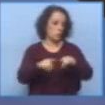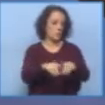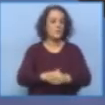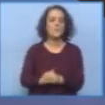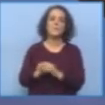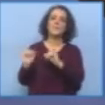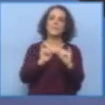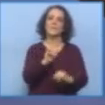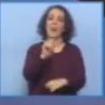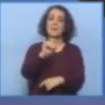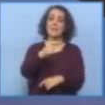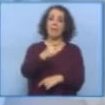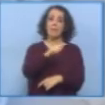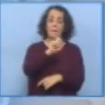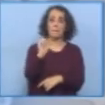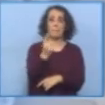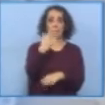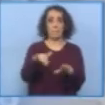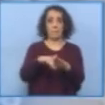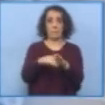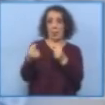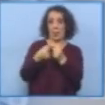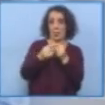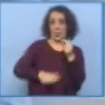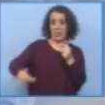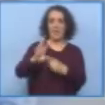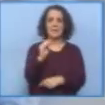vossa estreia nas jornadas foi em Santiago de Compostela, aqui bem perto.